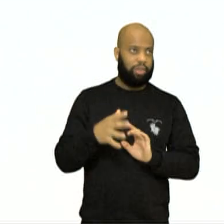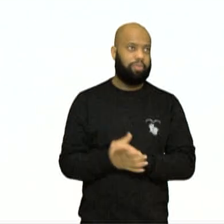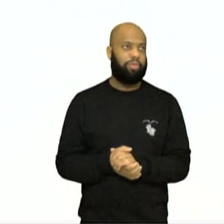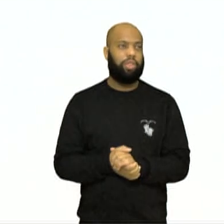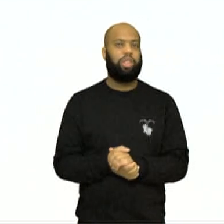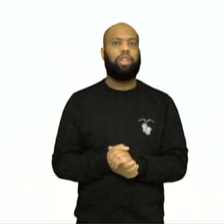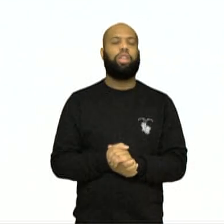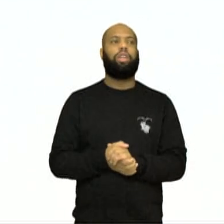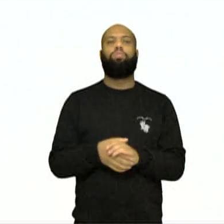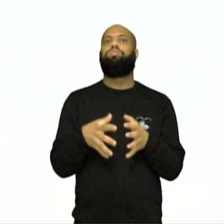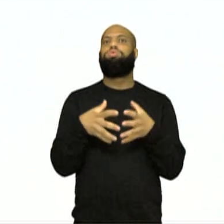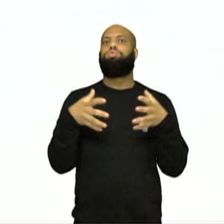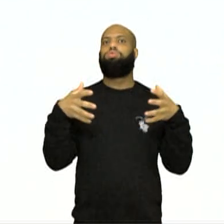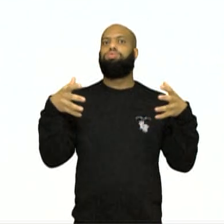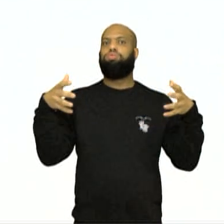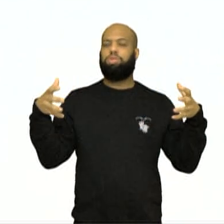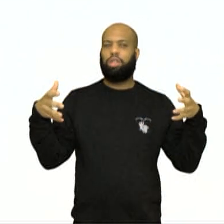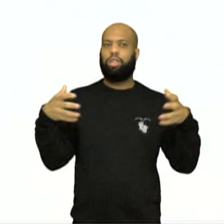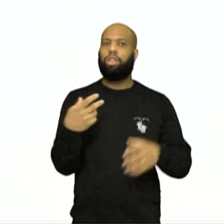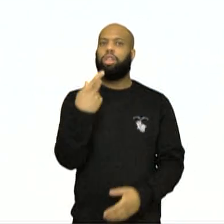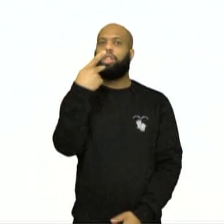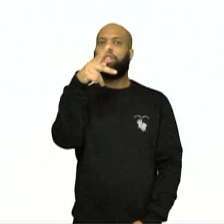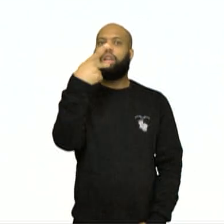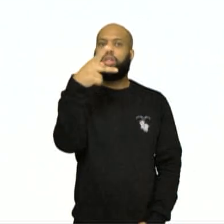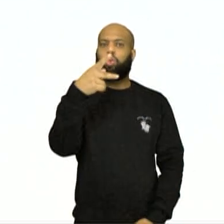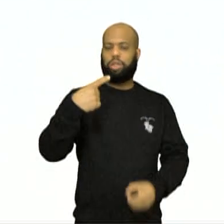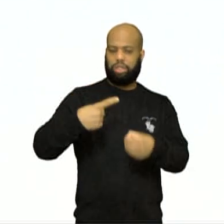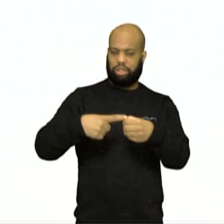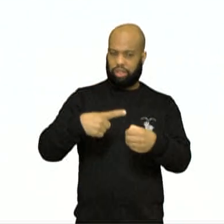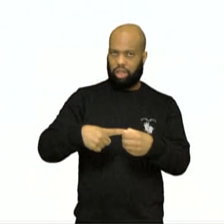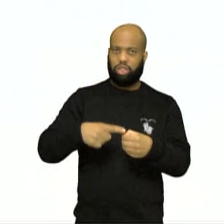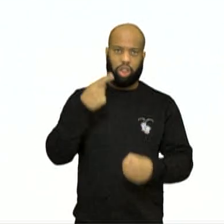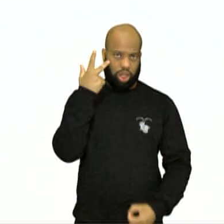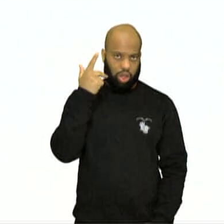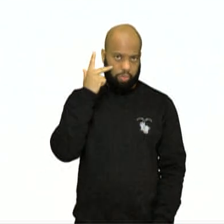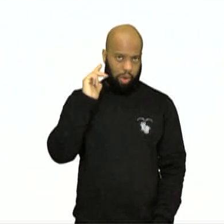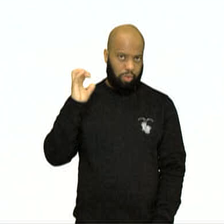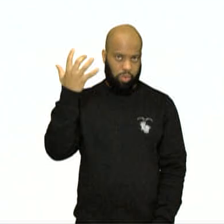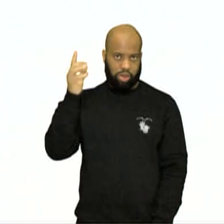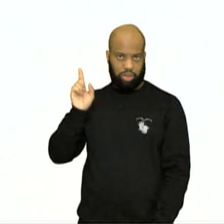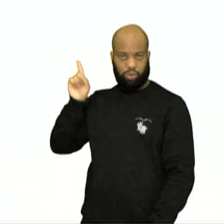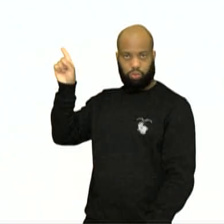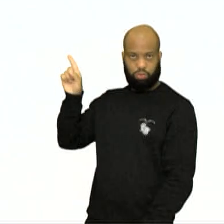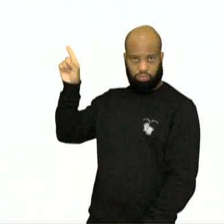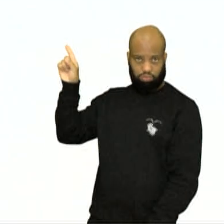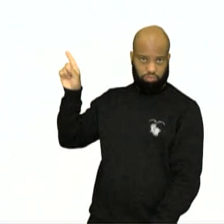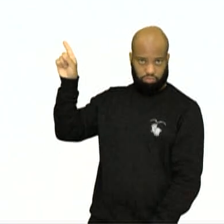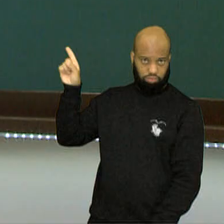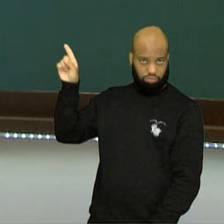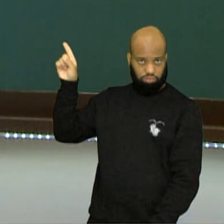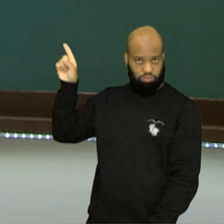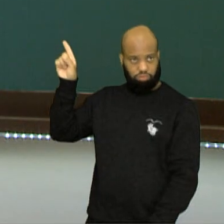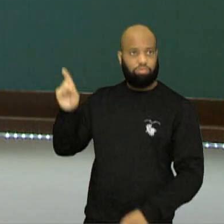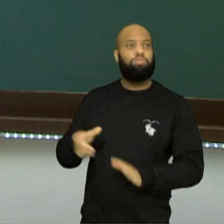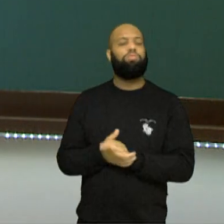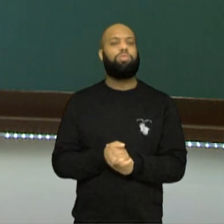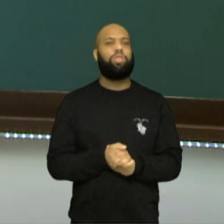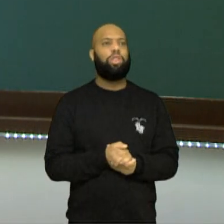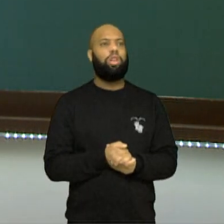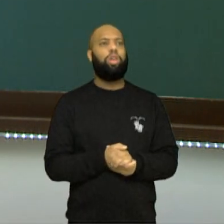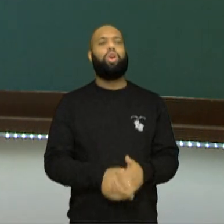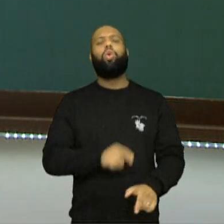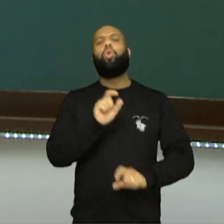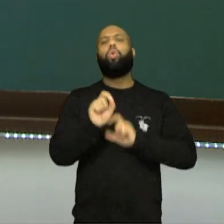grande. Na sua região, no seu município, é comum acontecer enchentes? Quais são